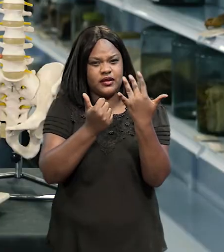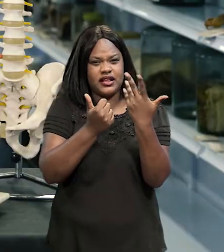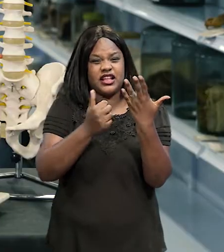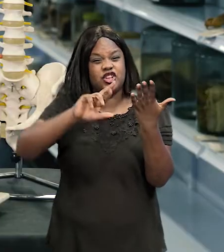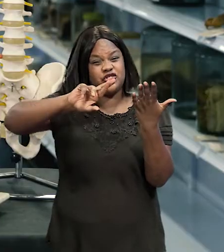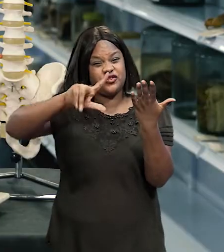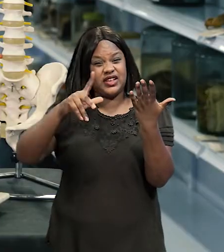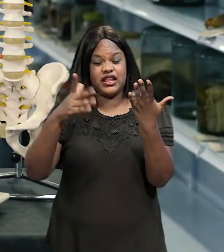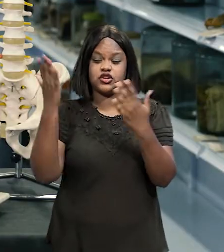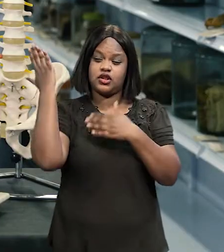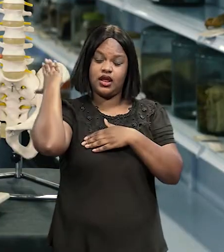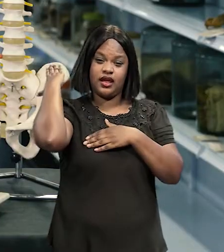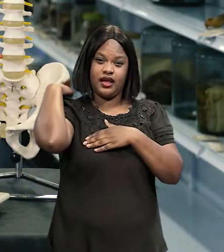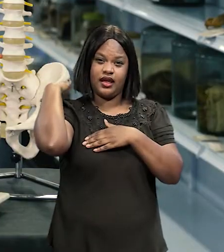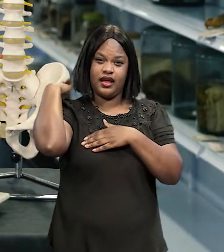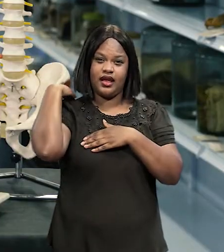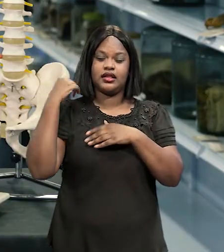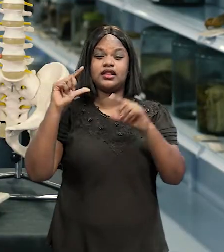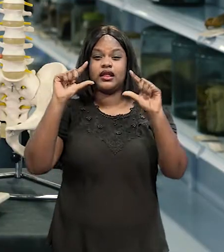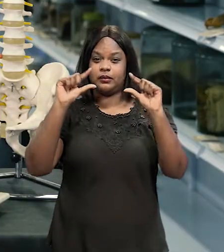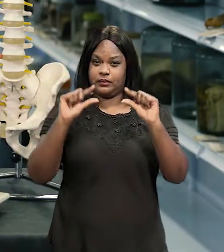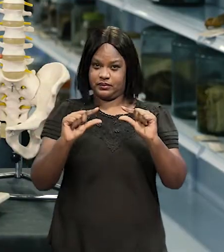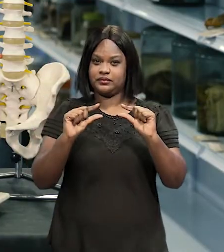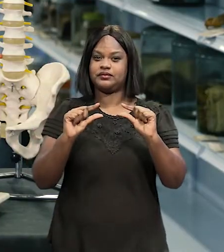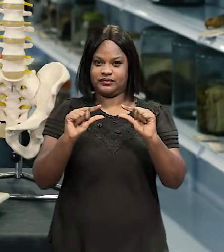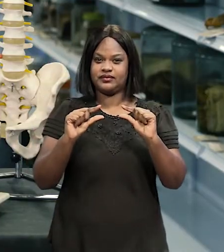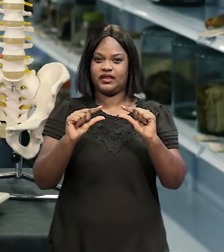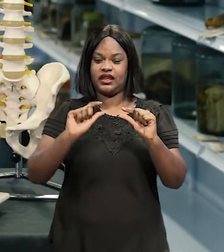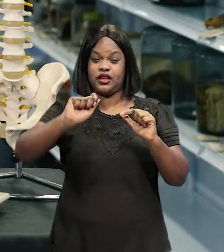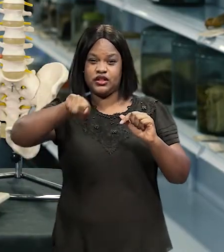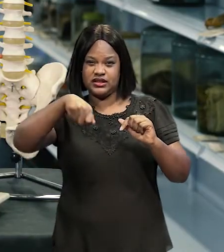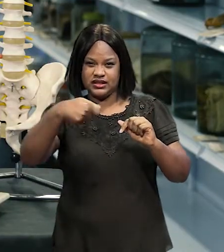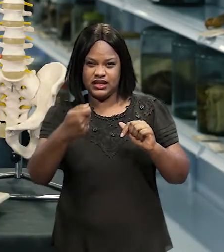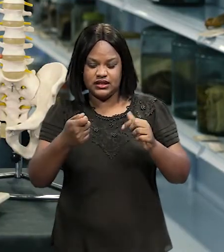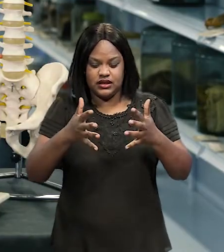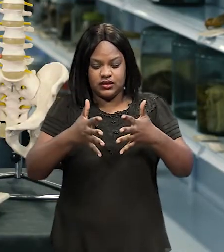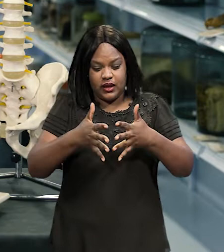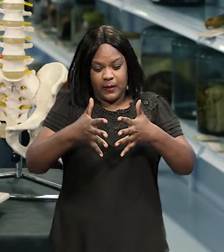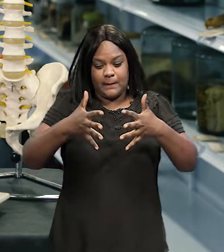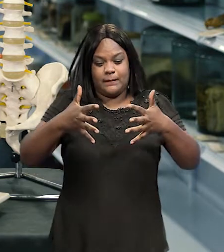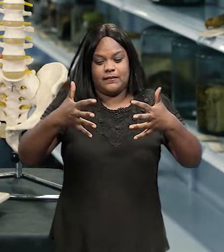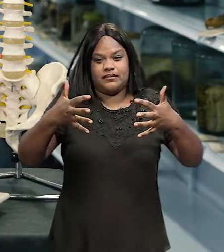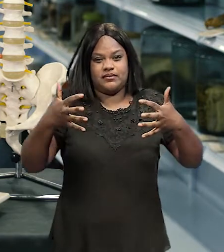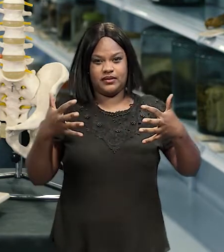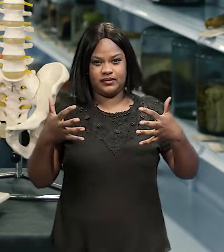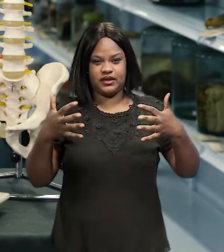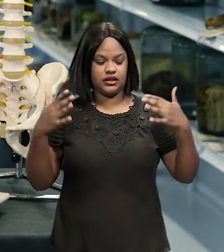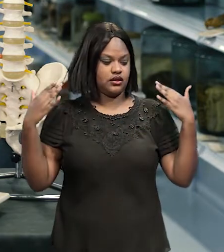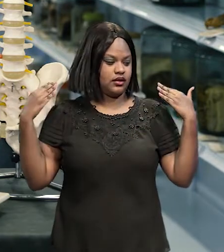das nossas costas, onde nós temos menos receptores e eles são mais espaçados.